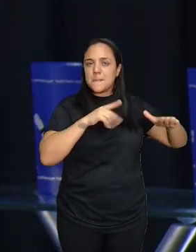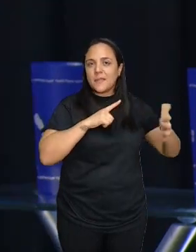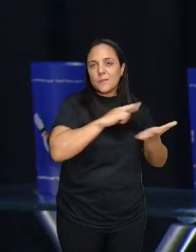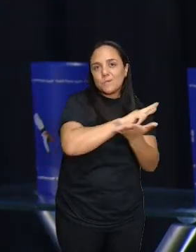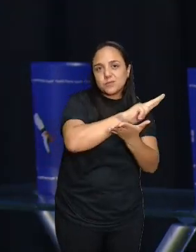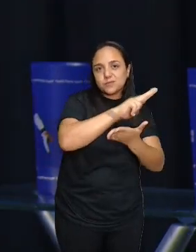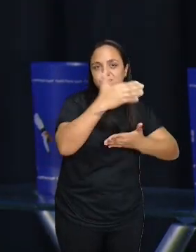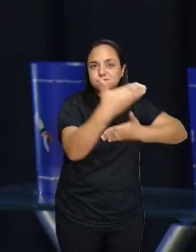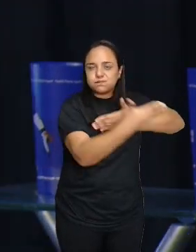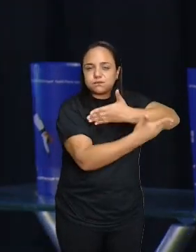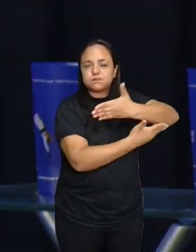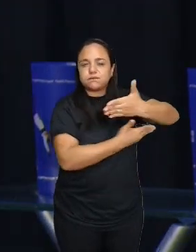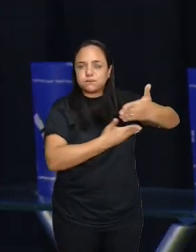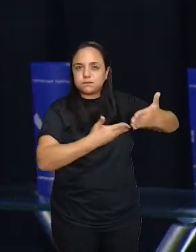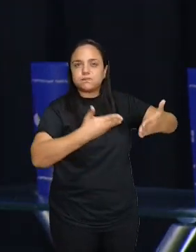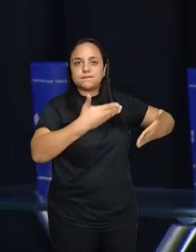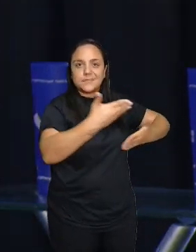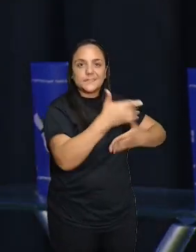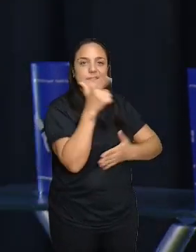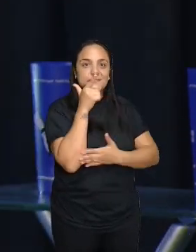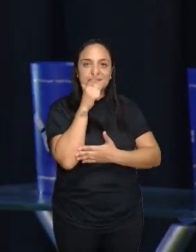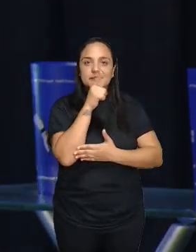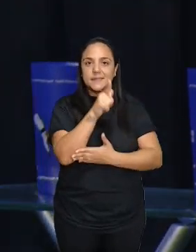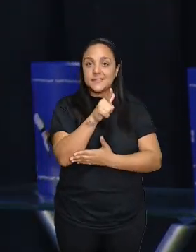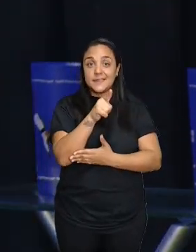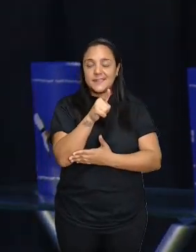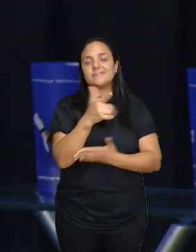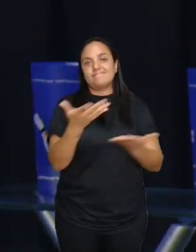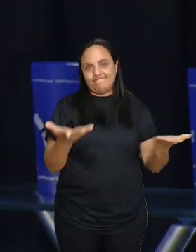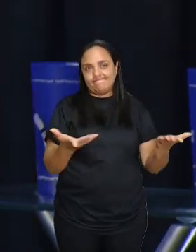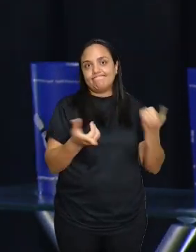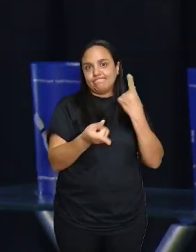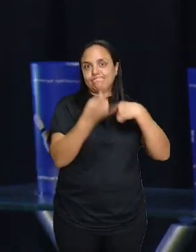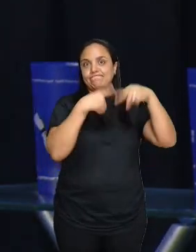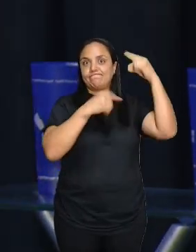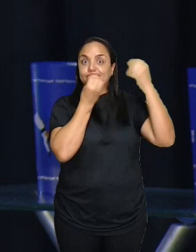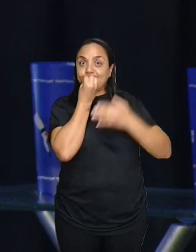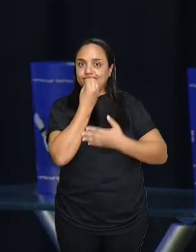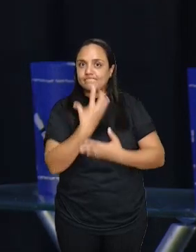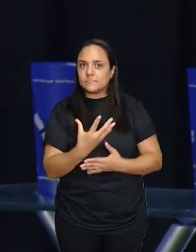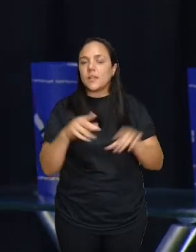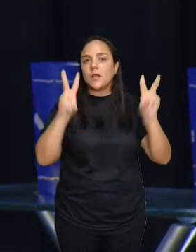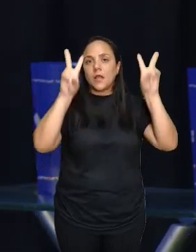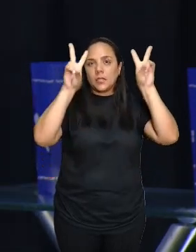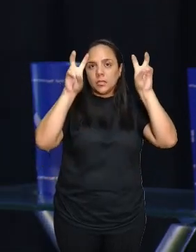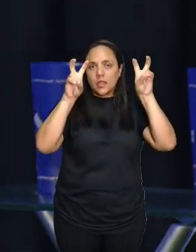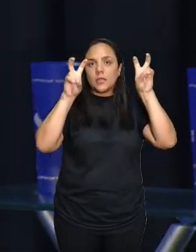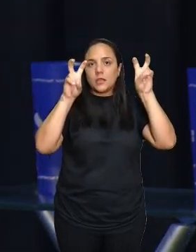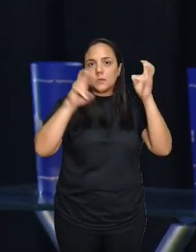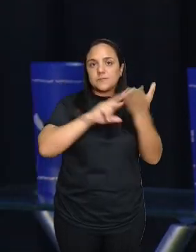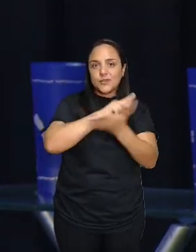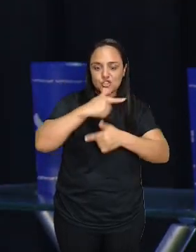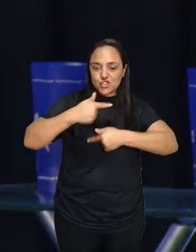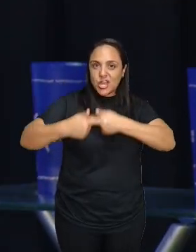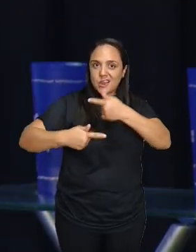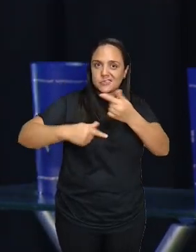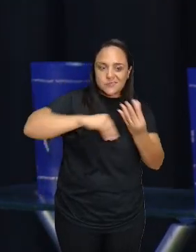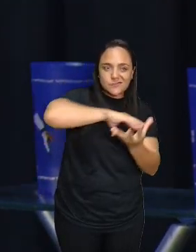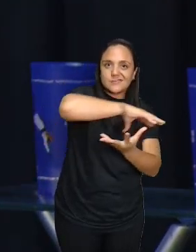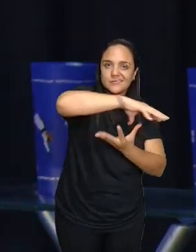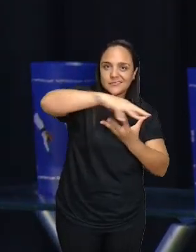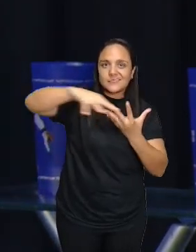né, e todo mundo sai ganhando. E é legal também falar sobre essa questão intergeracional, né?